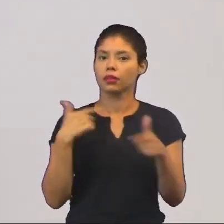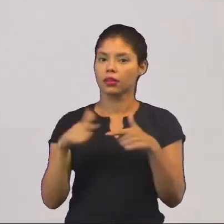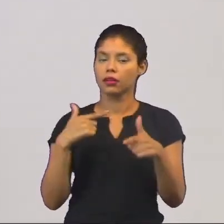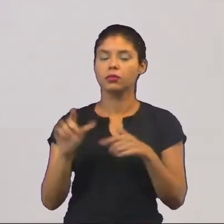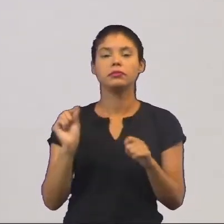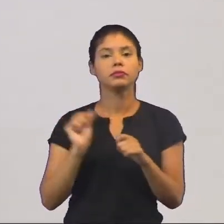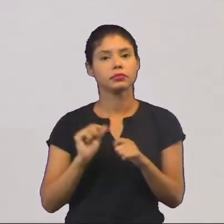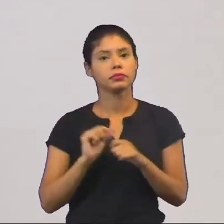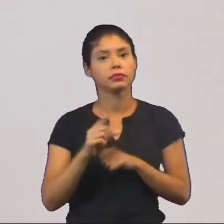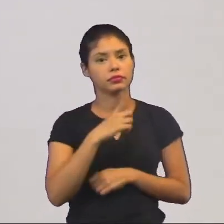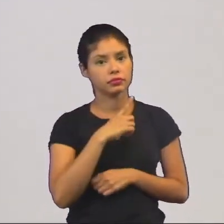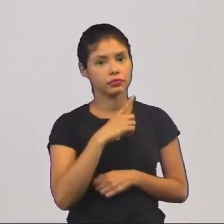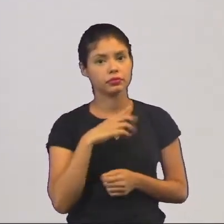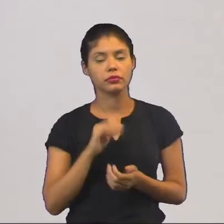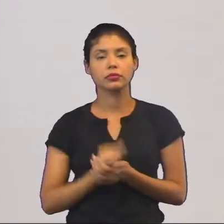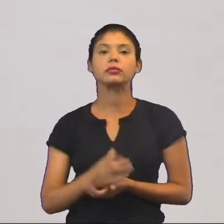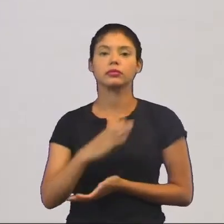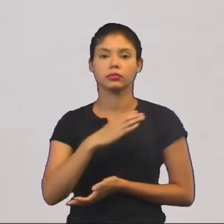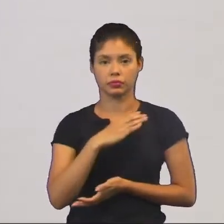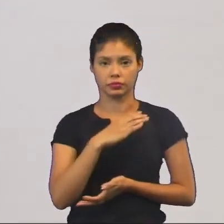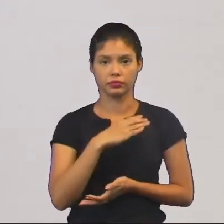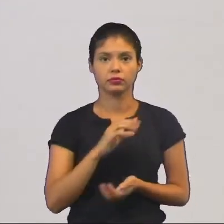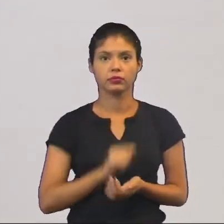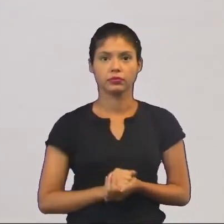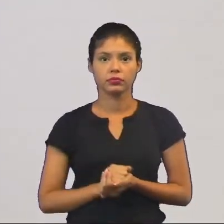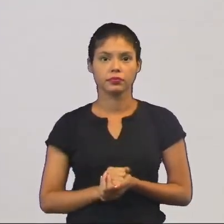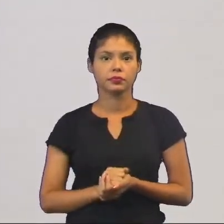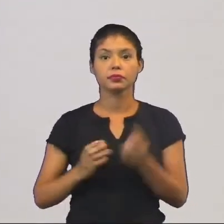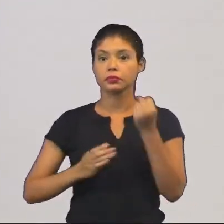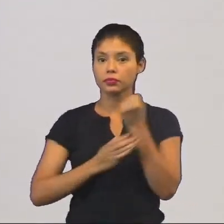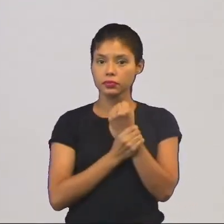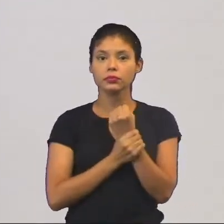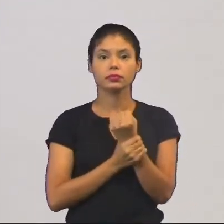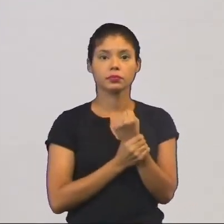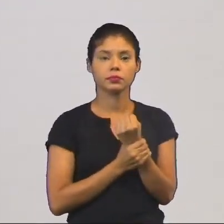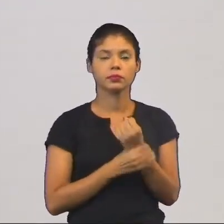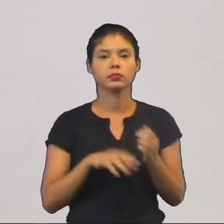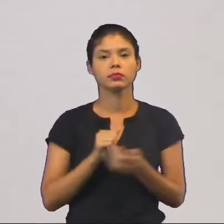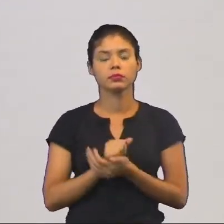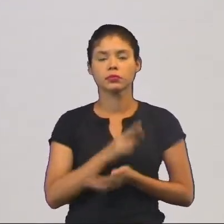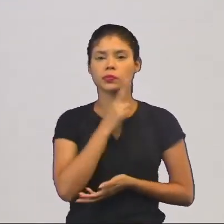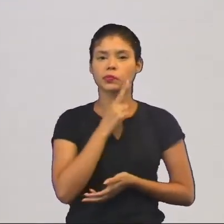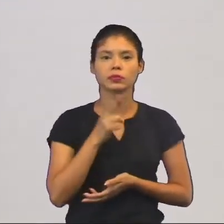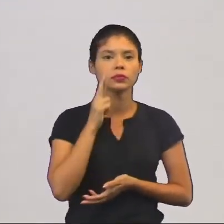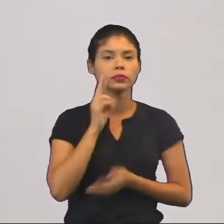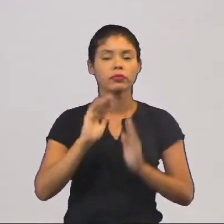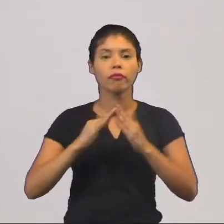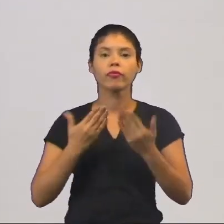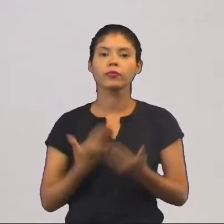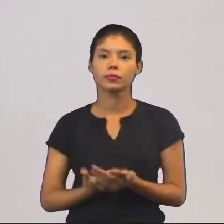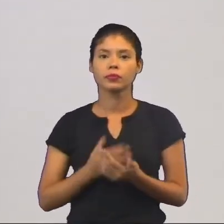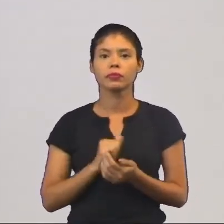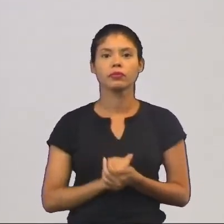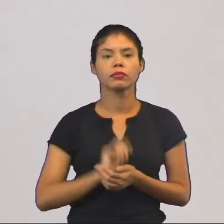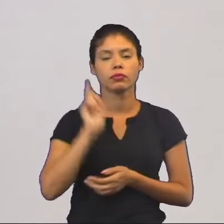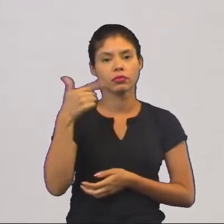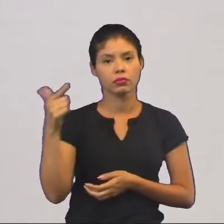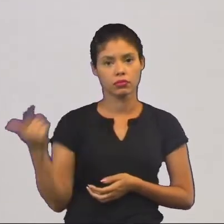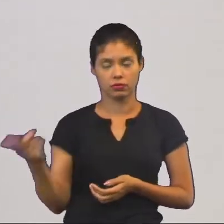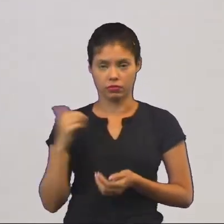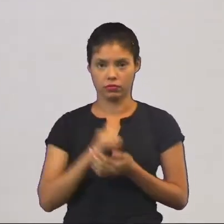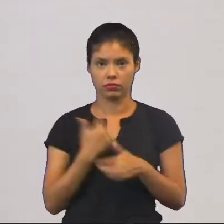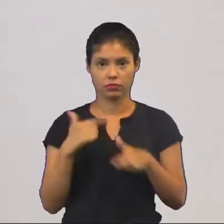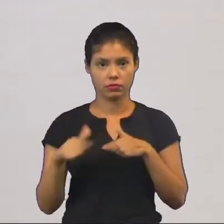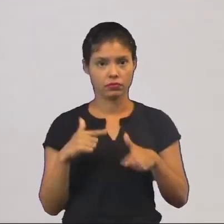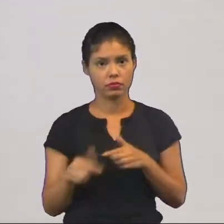serviços que nós temos na cidade. Então, há pessoas que estão indo trabalhar na segurança, nos restaurantes, nas escolas e em tantos outros